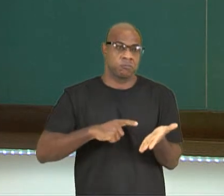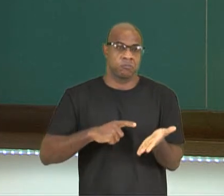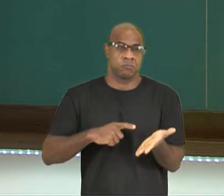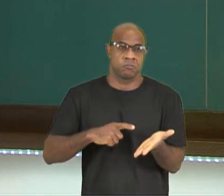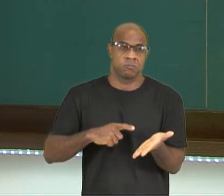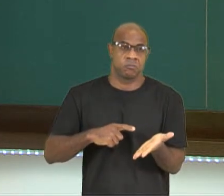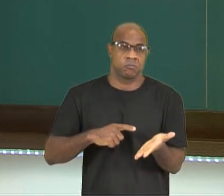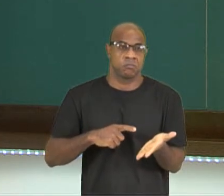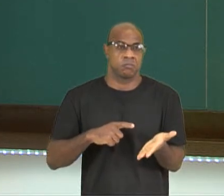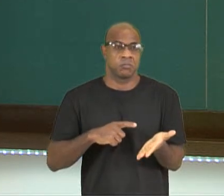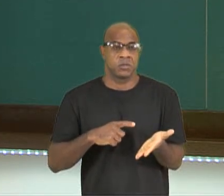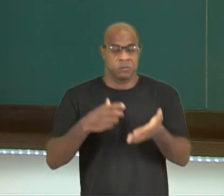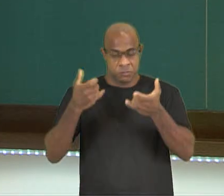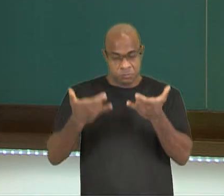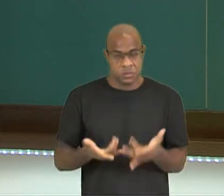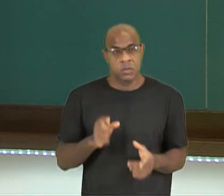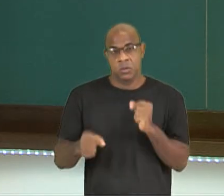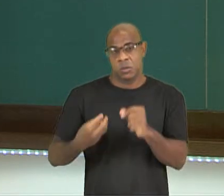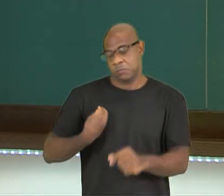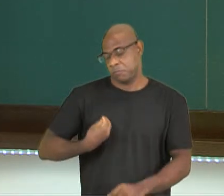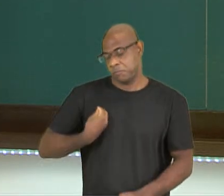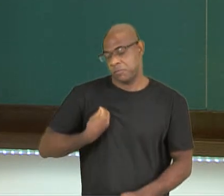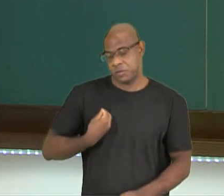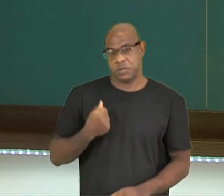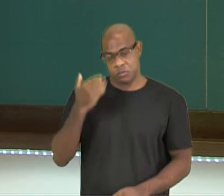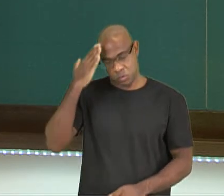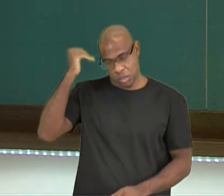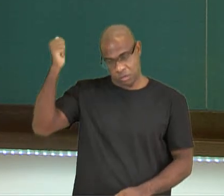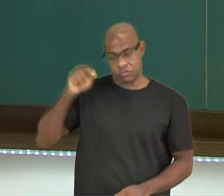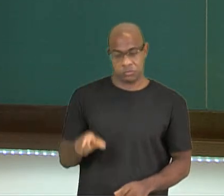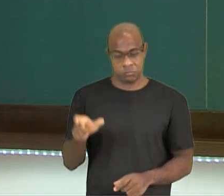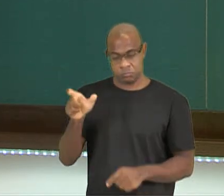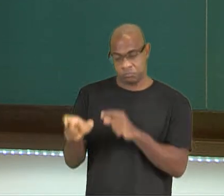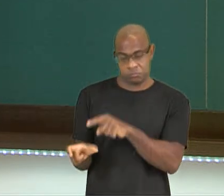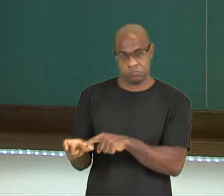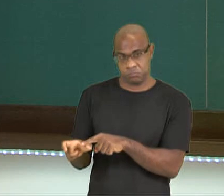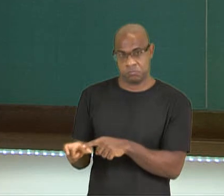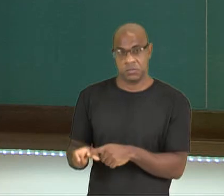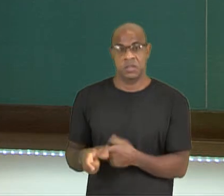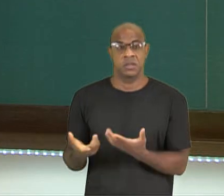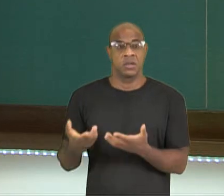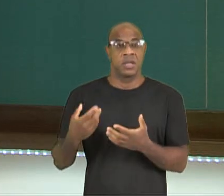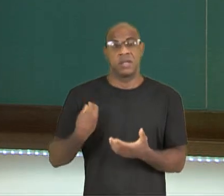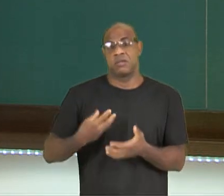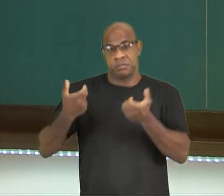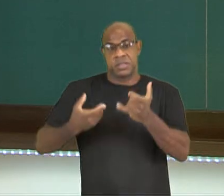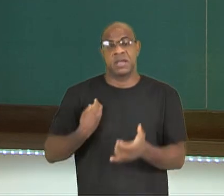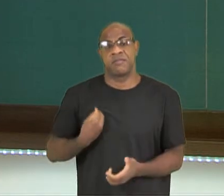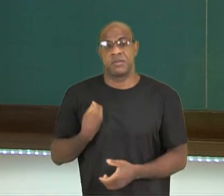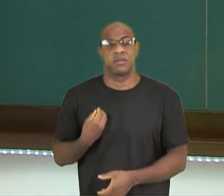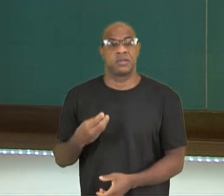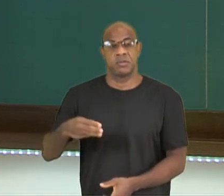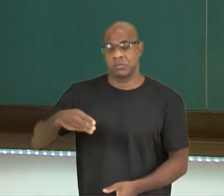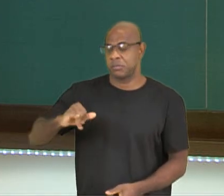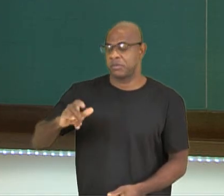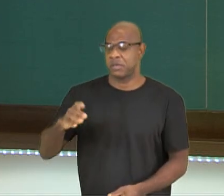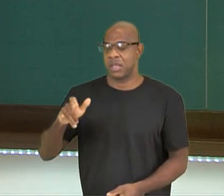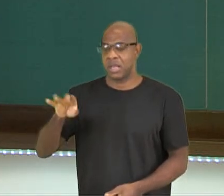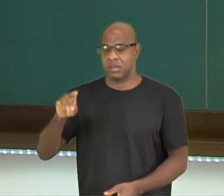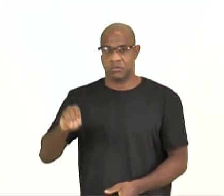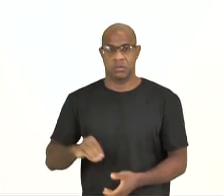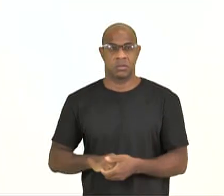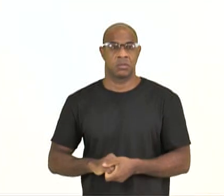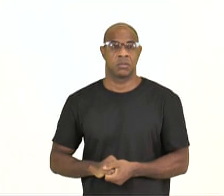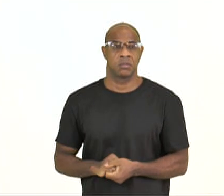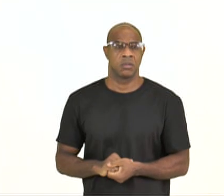biógrafo? Aquele cara que vai explicar a vida do artista, ele vai ser um dos biógrafos da vida de Michelangelo, né? Então assim, vamos